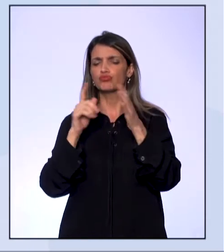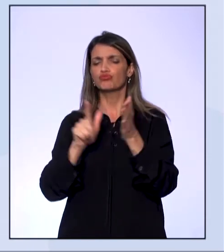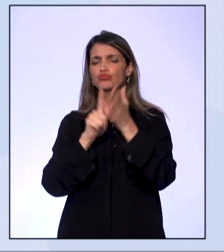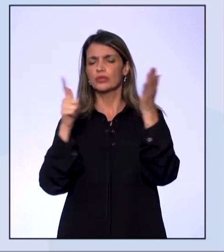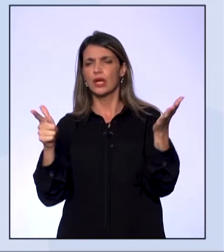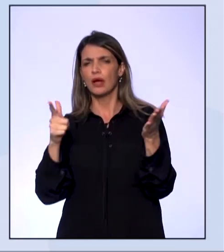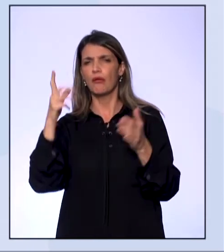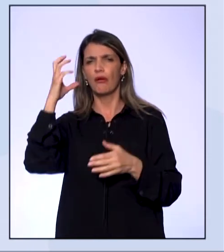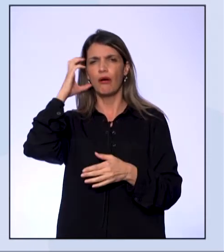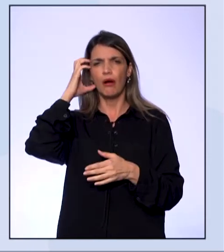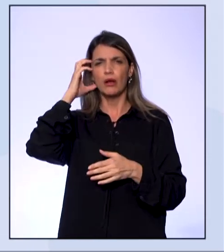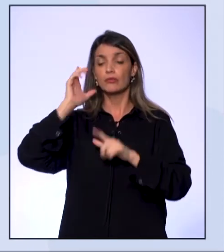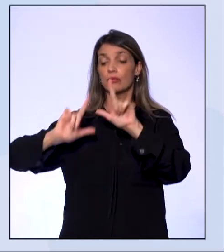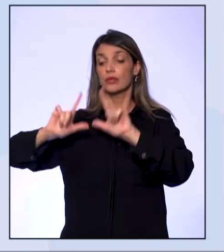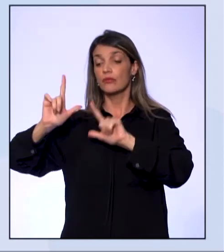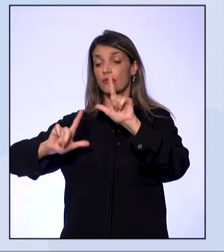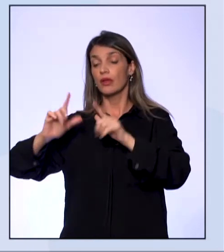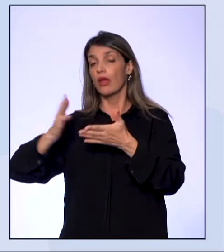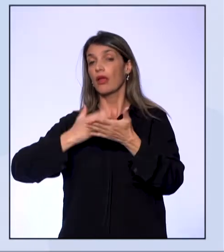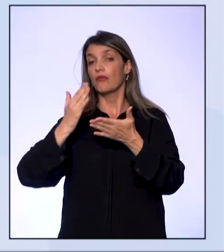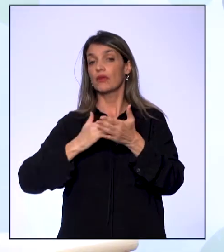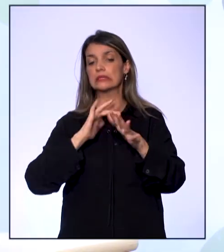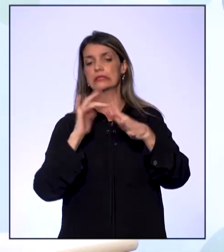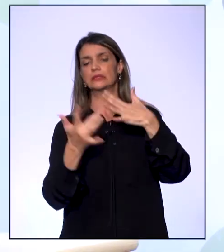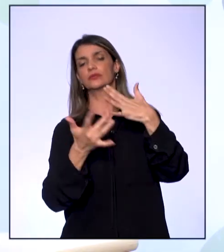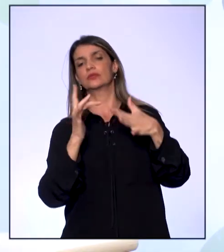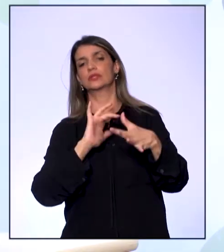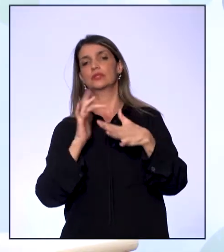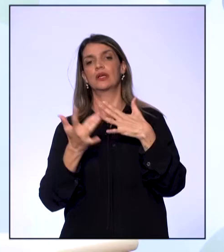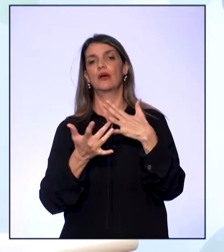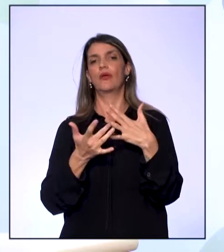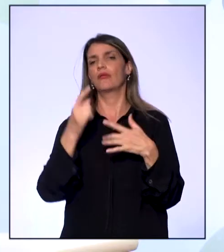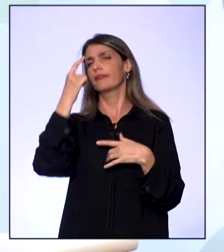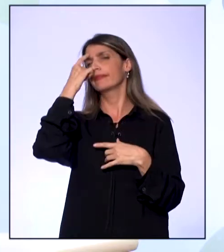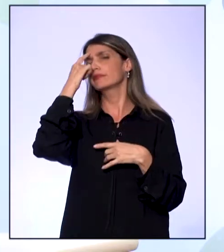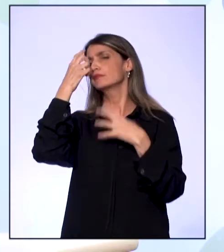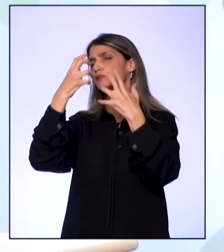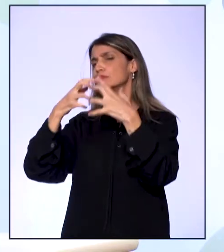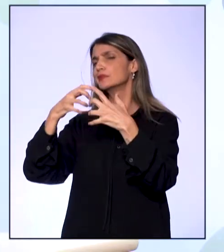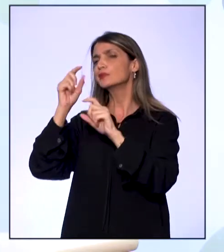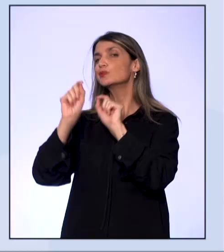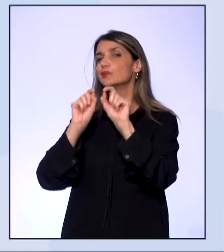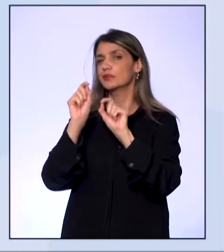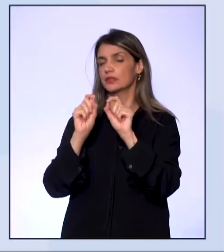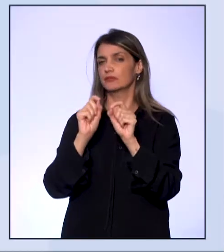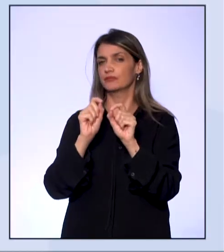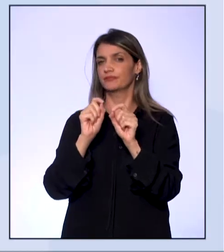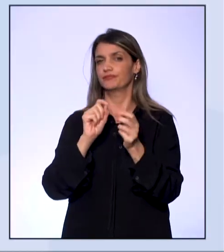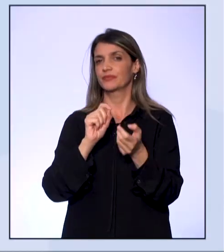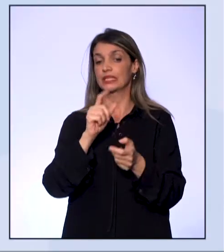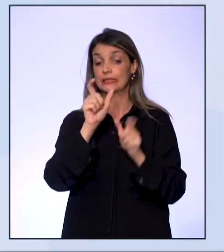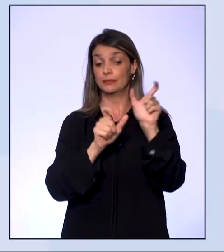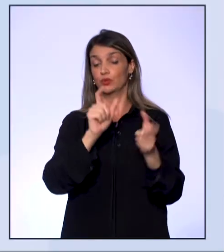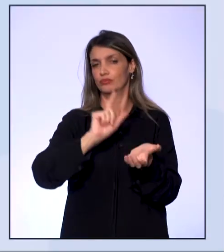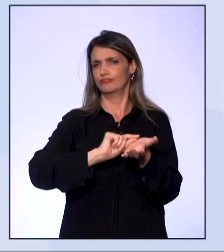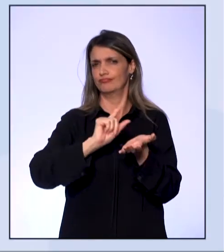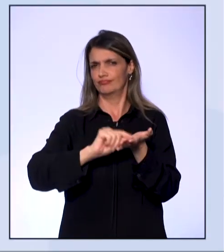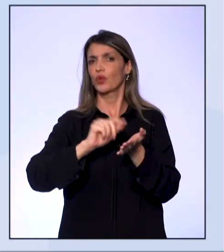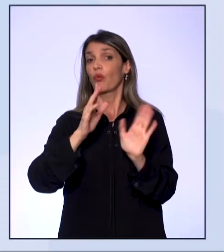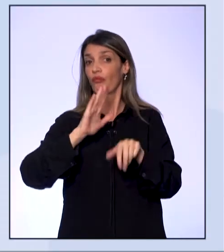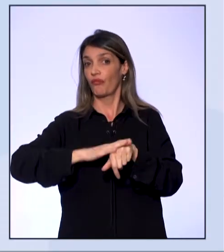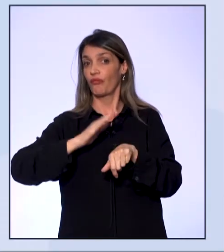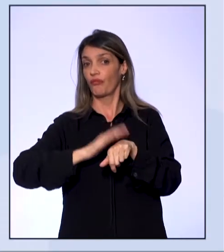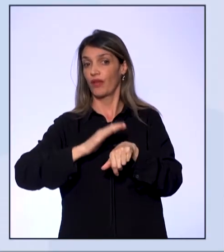TV, revistas e redes sociais. E aí tem uma coisa que é para a gente pensar. Os articulistas são pessoas